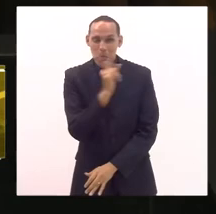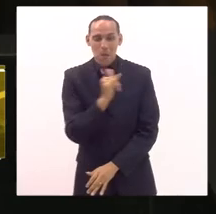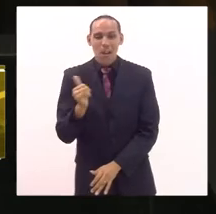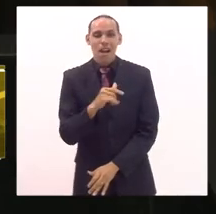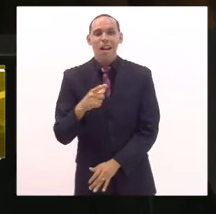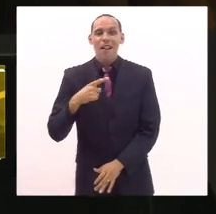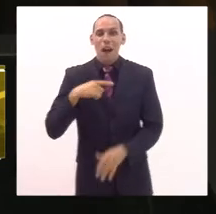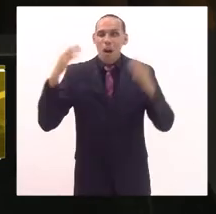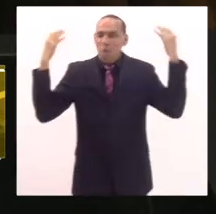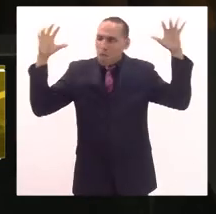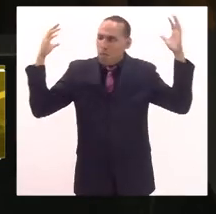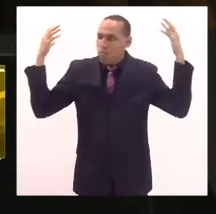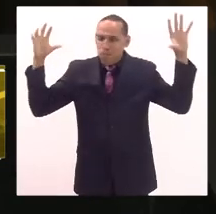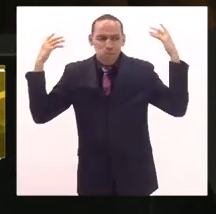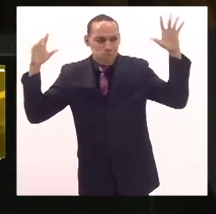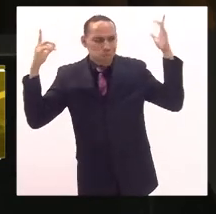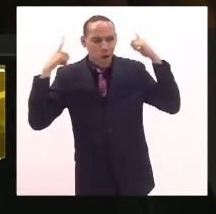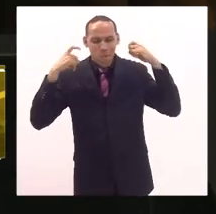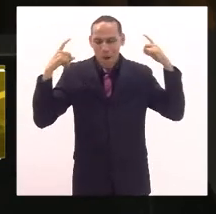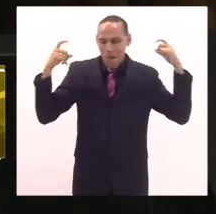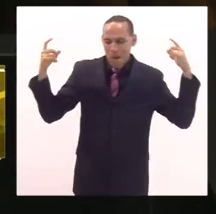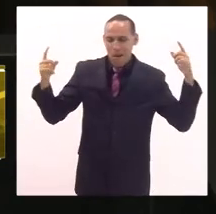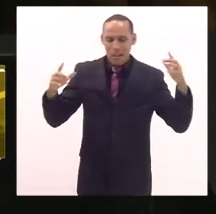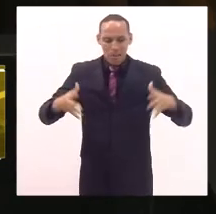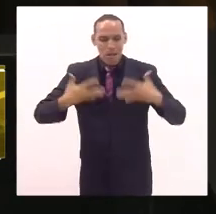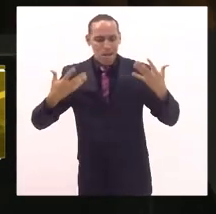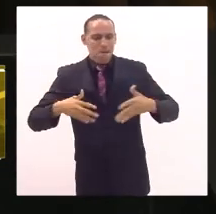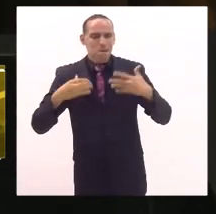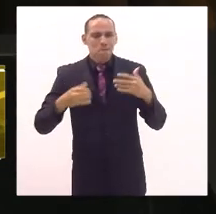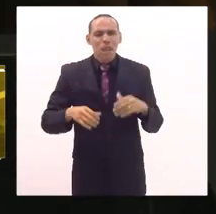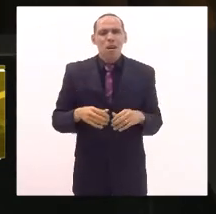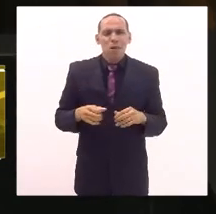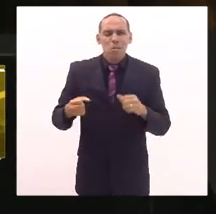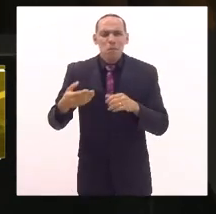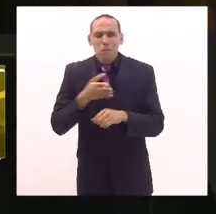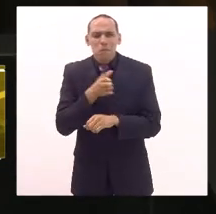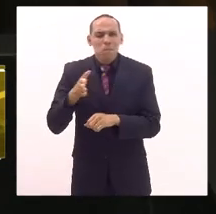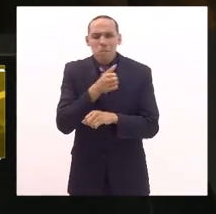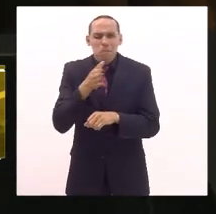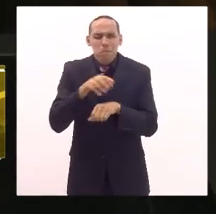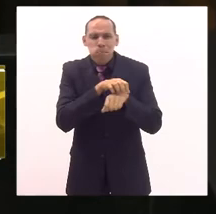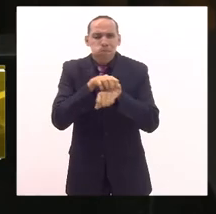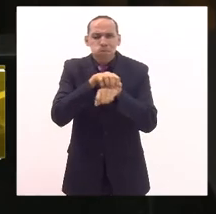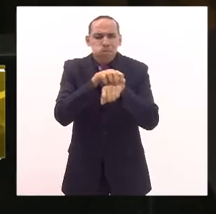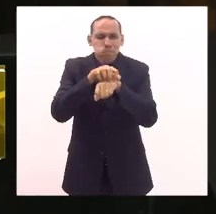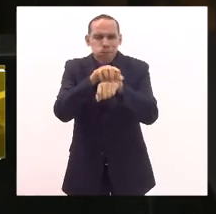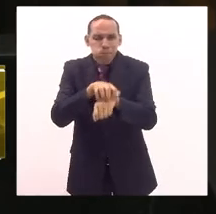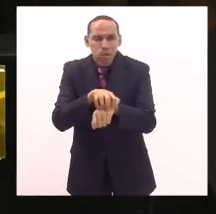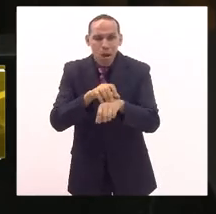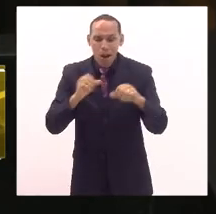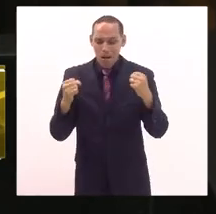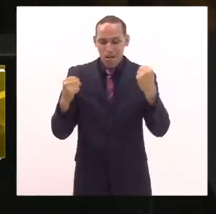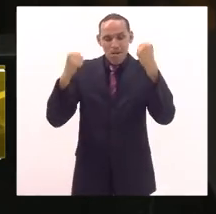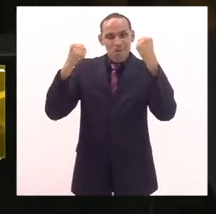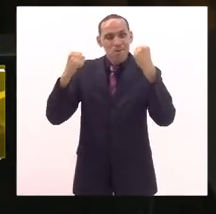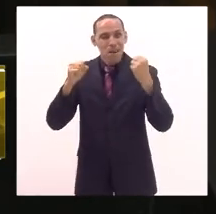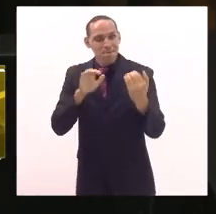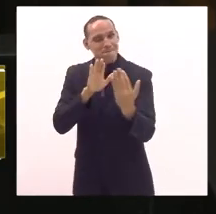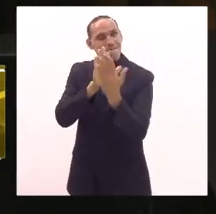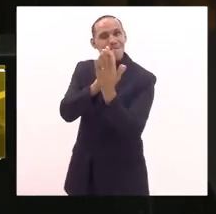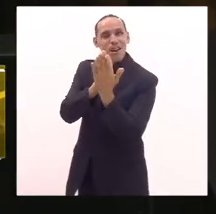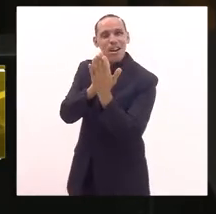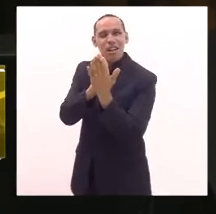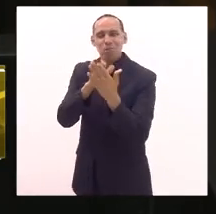sirenes que nos motiva nos comboios, nos fazendo mais fortes e capazes para enfrentar